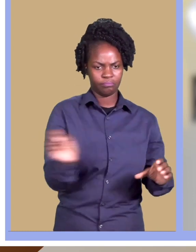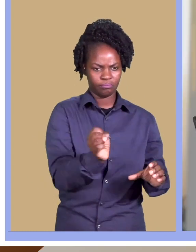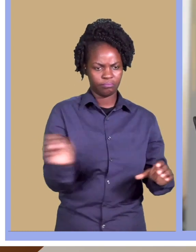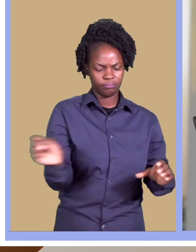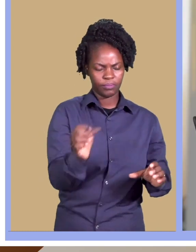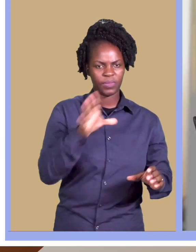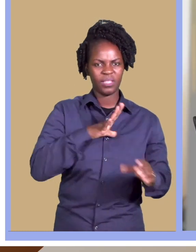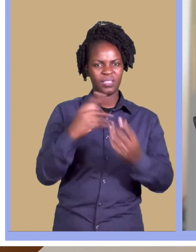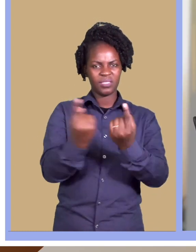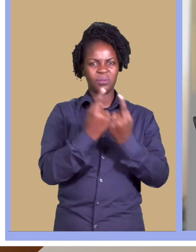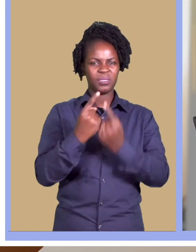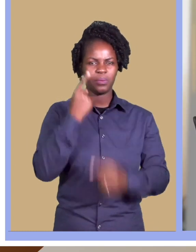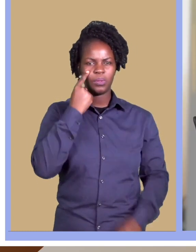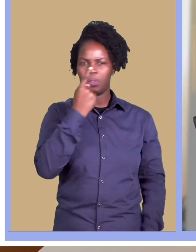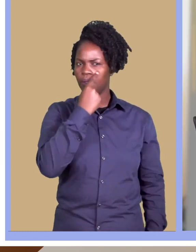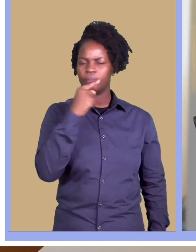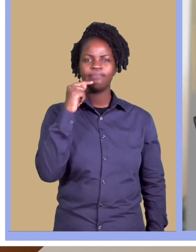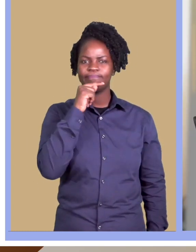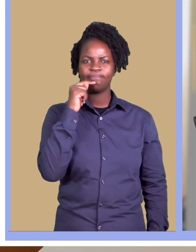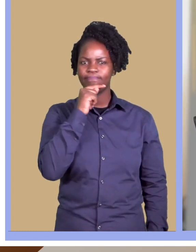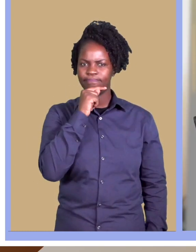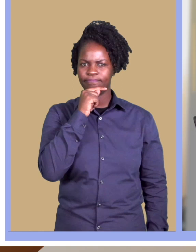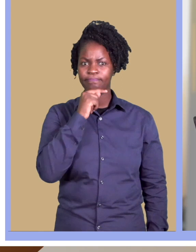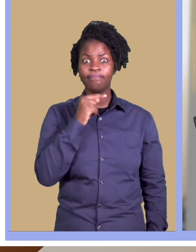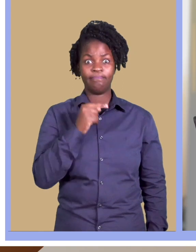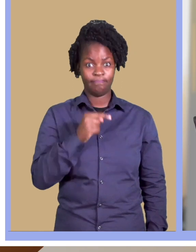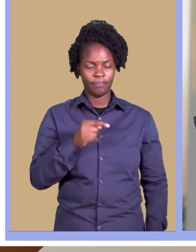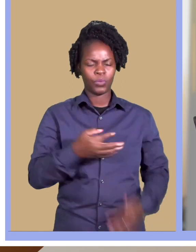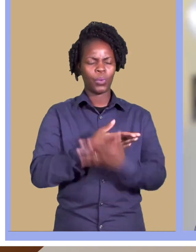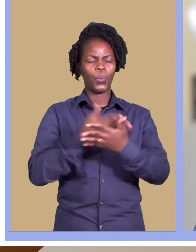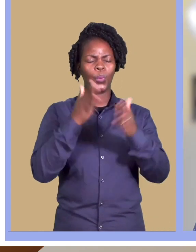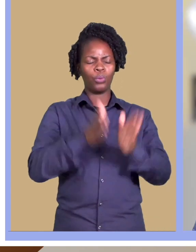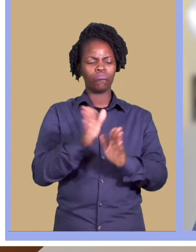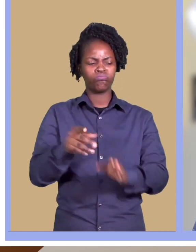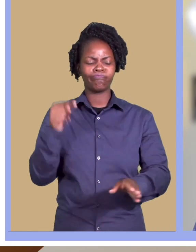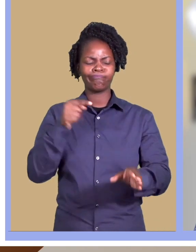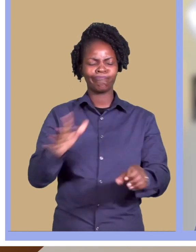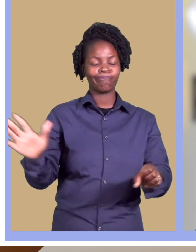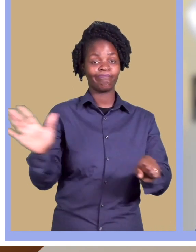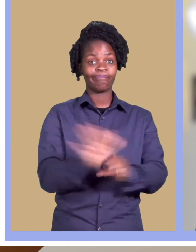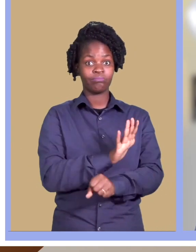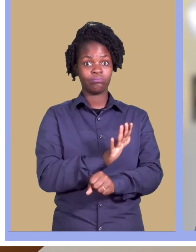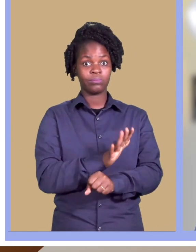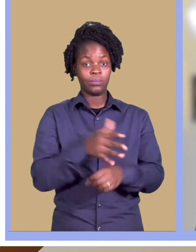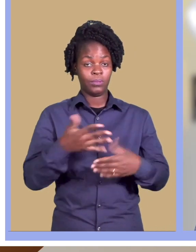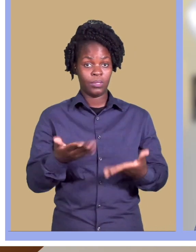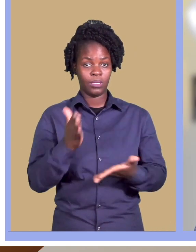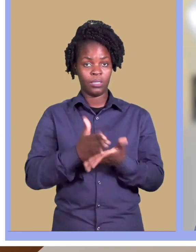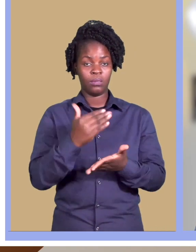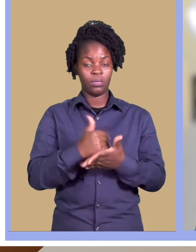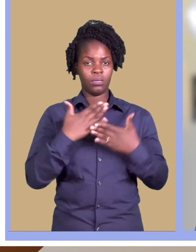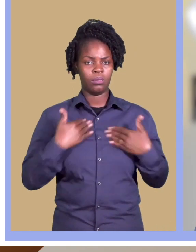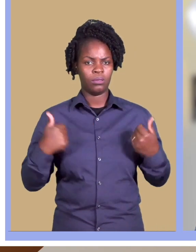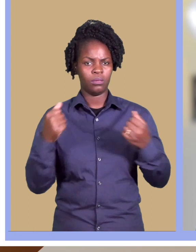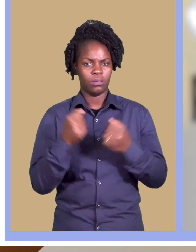conjuntivite. Muitas pessoas estão lá, né, o setor de saúde, por exemplo, pessoas com deficiência